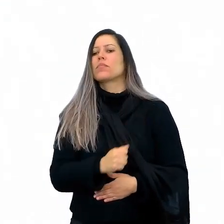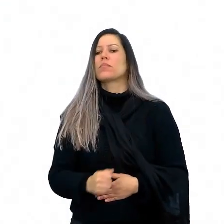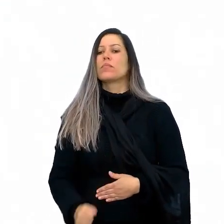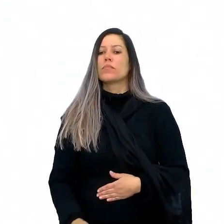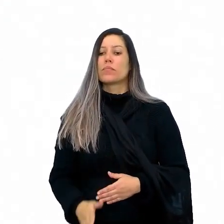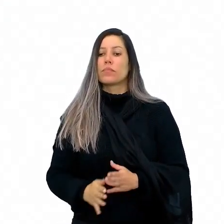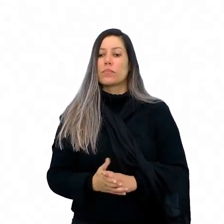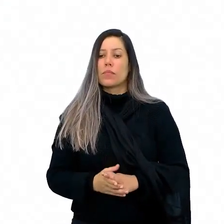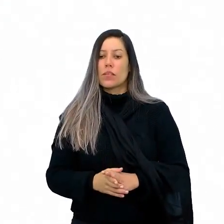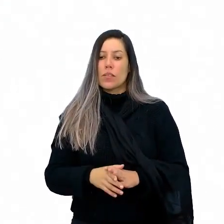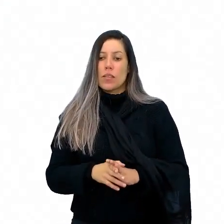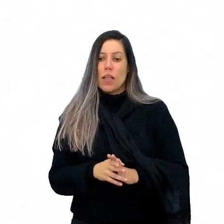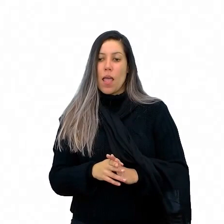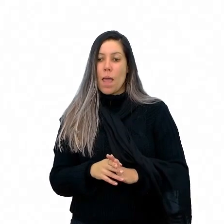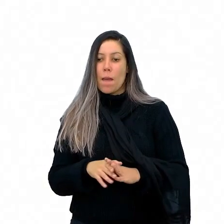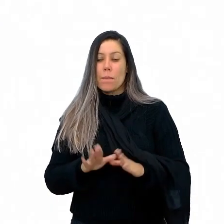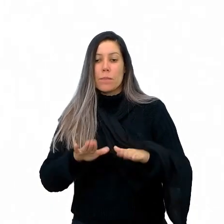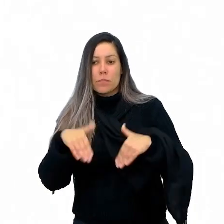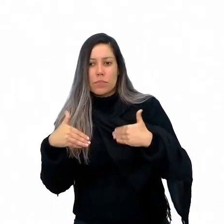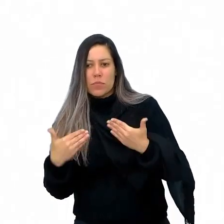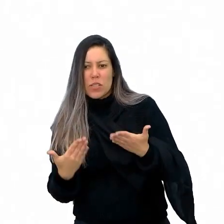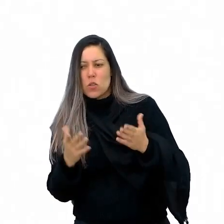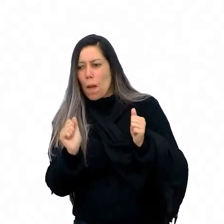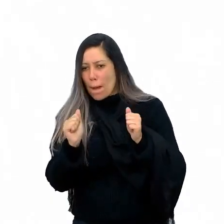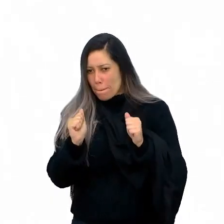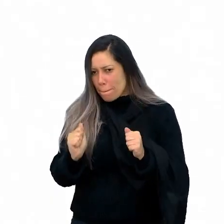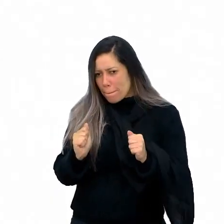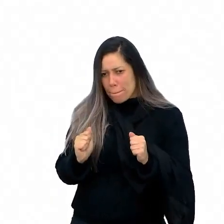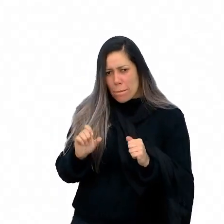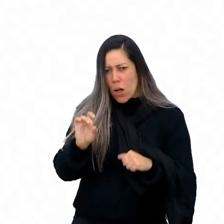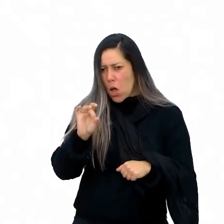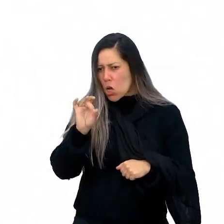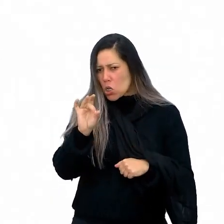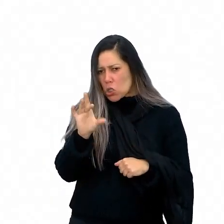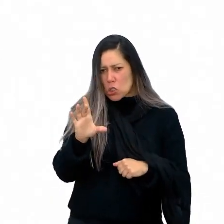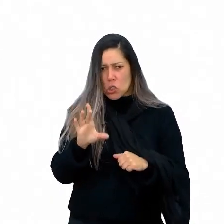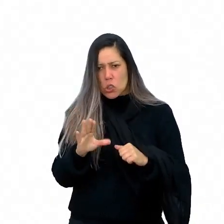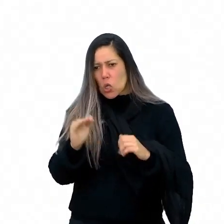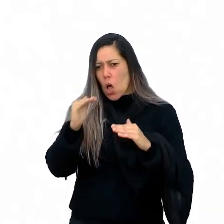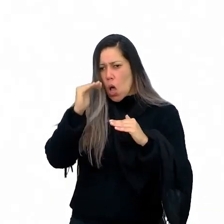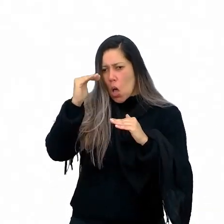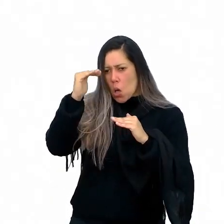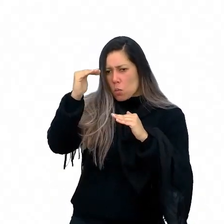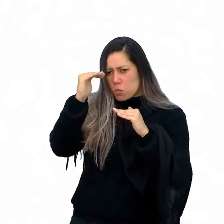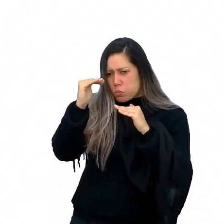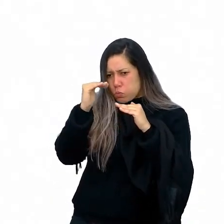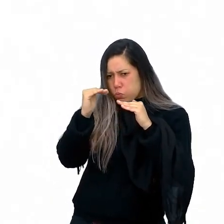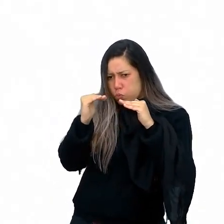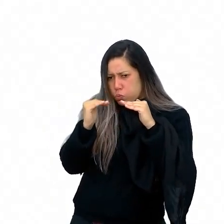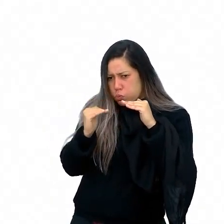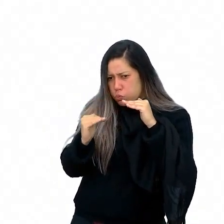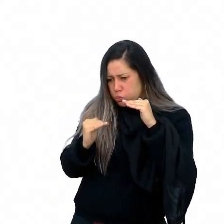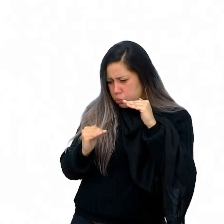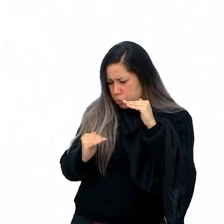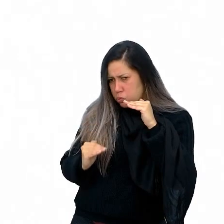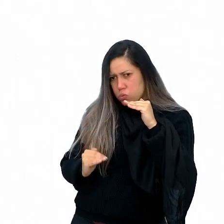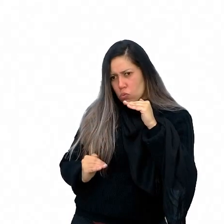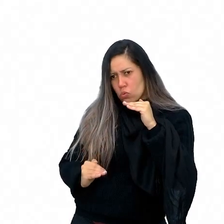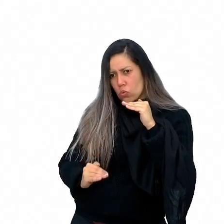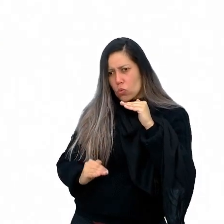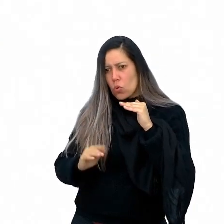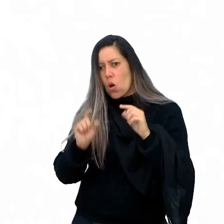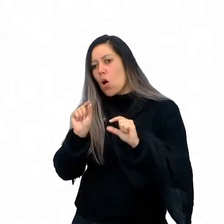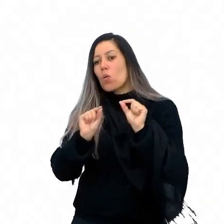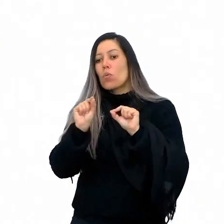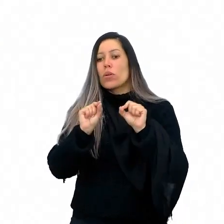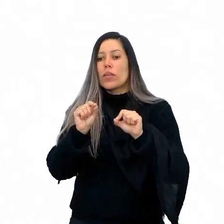para que a gente possa, então, só mesmo fazer um passo a passo daquilo que realmente pode